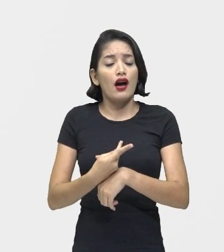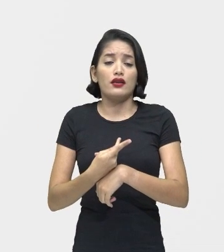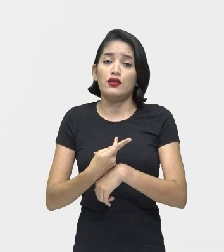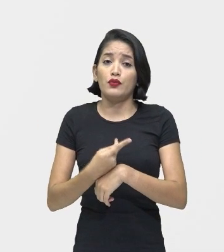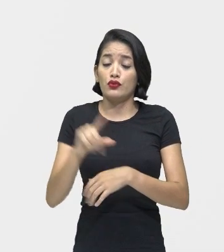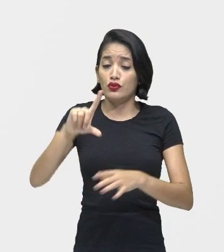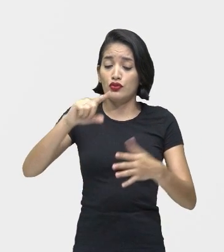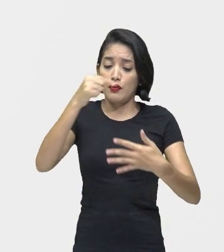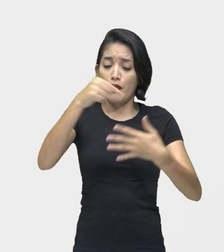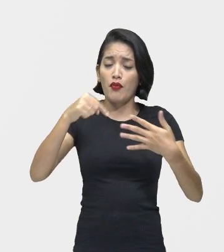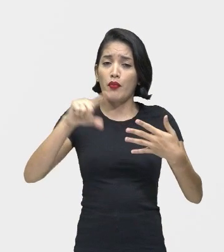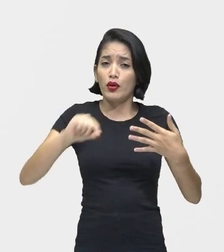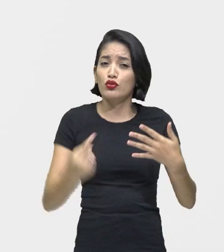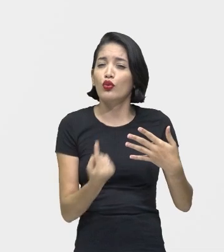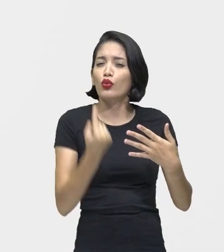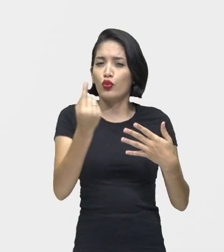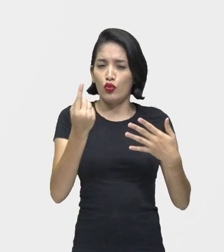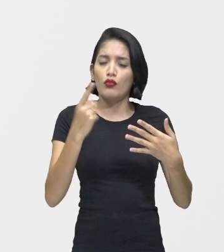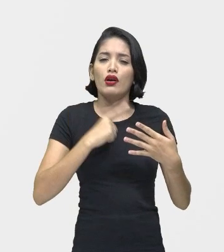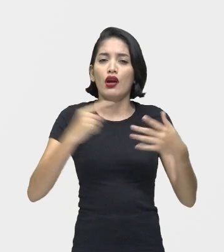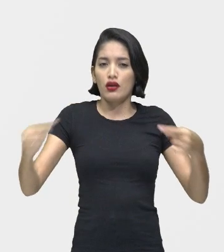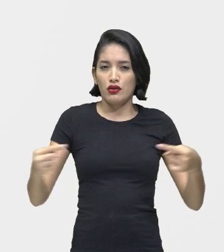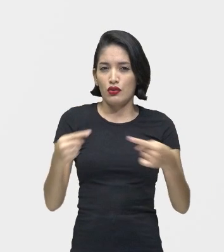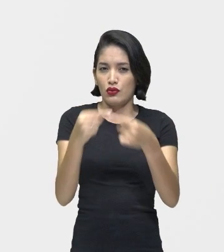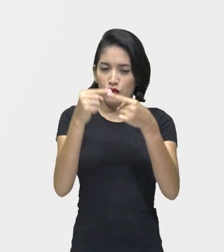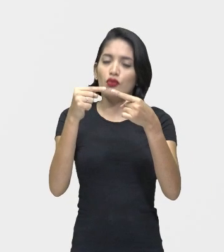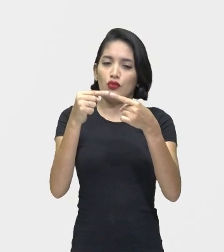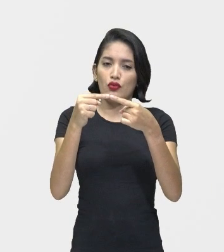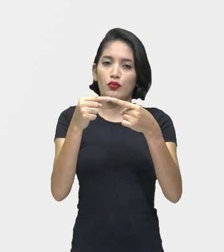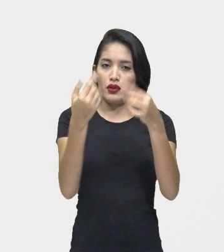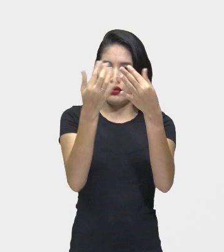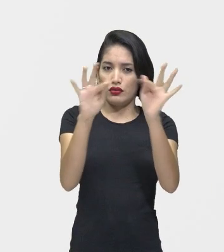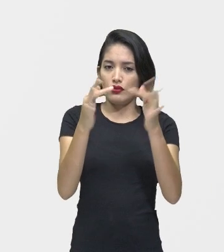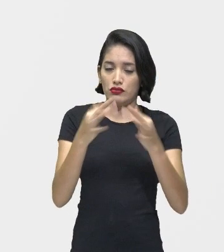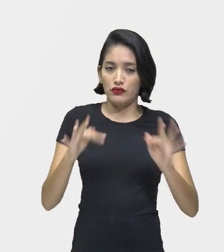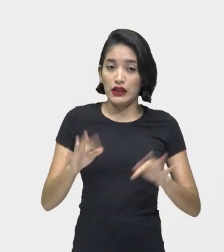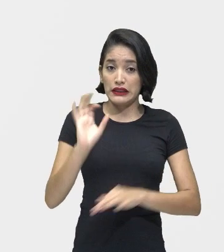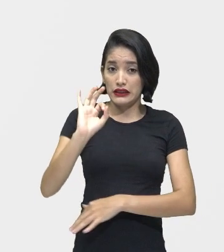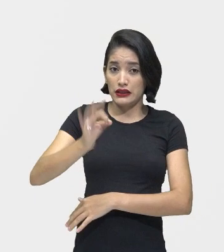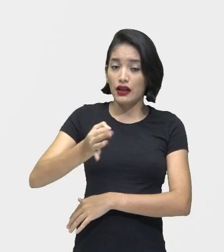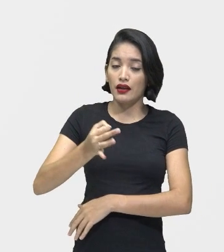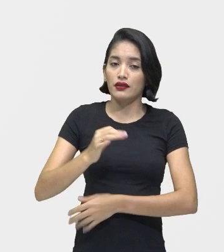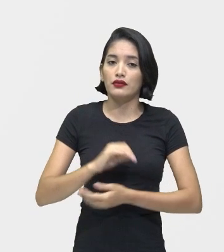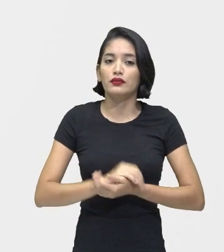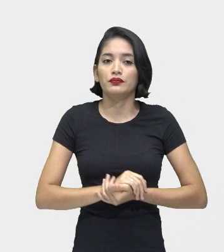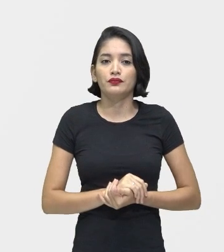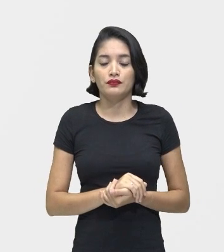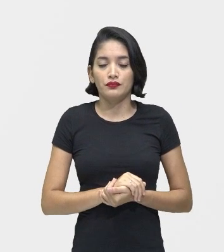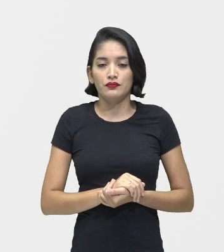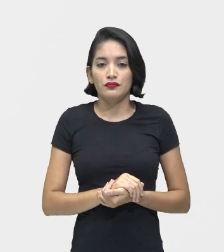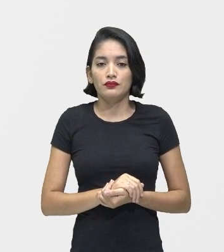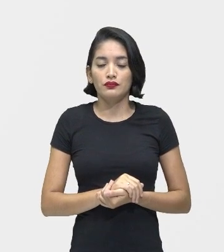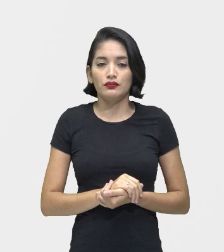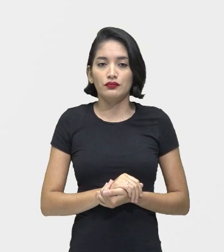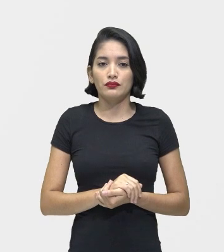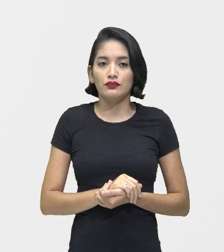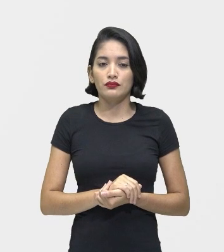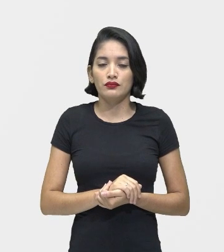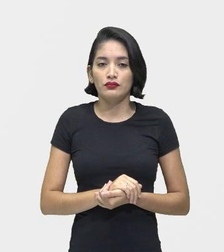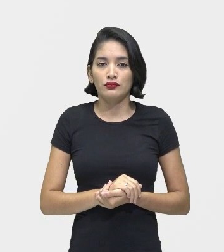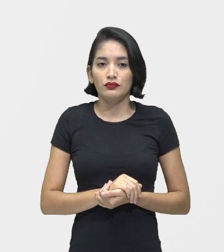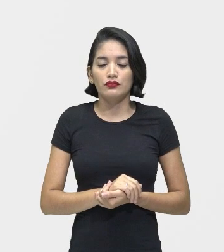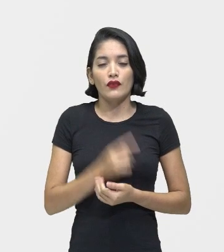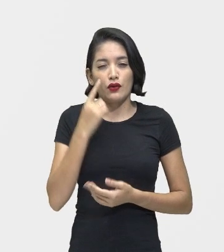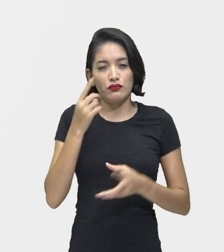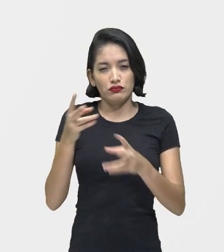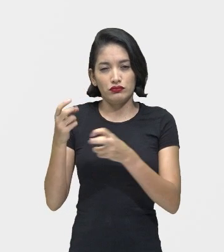a alternativa, né? Que está referente a preenchimento correto dessas frases, dessas orações. Podem